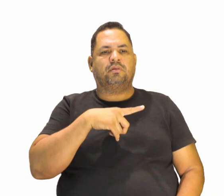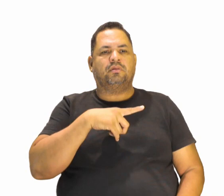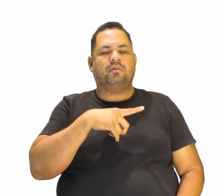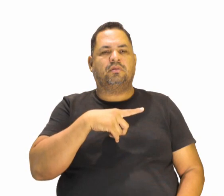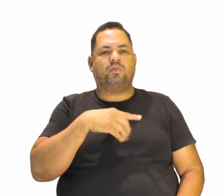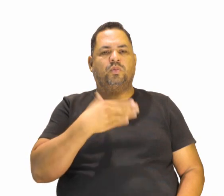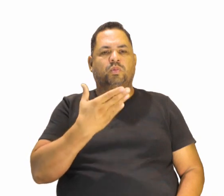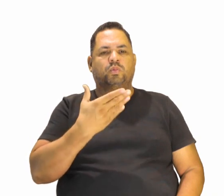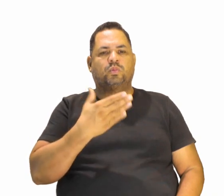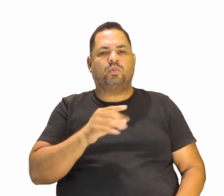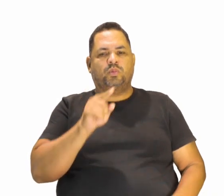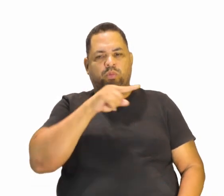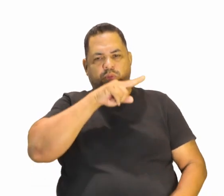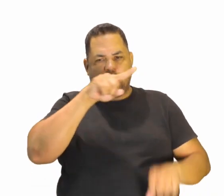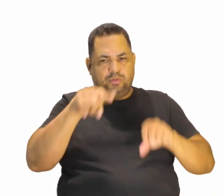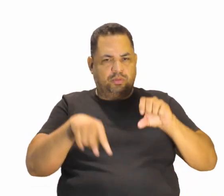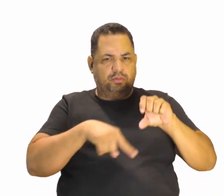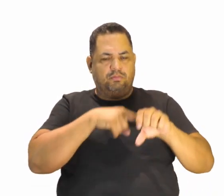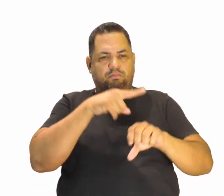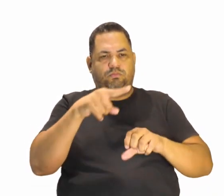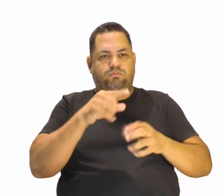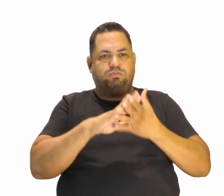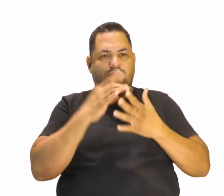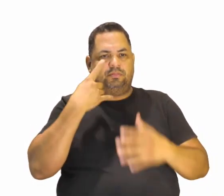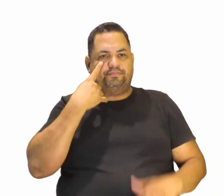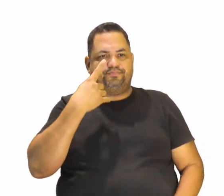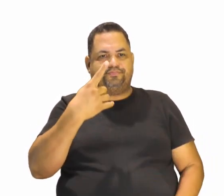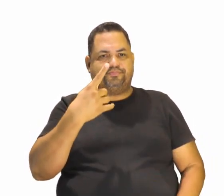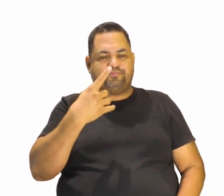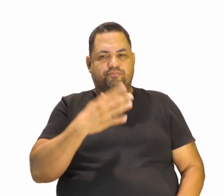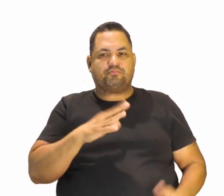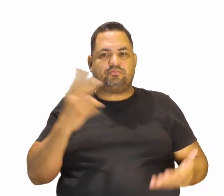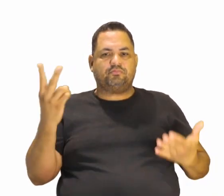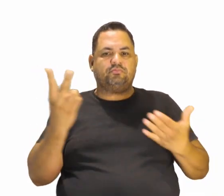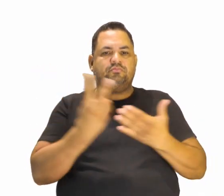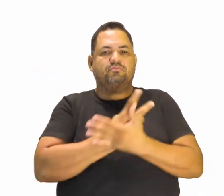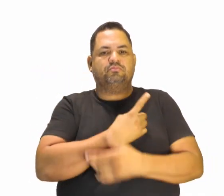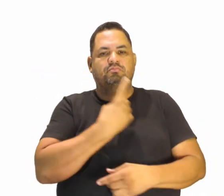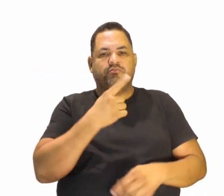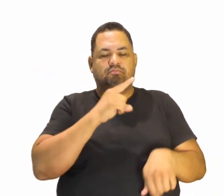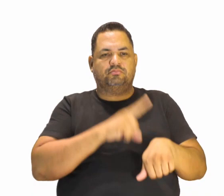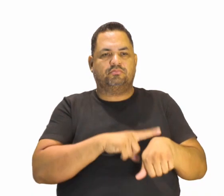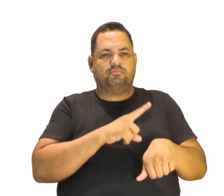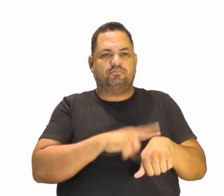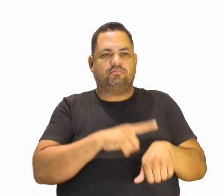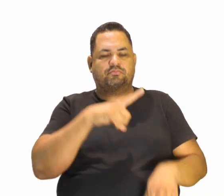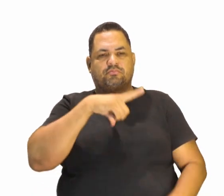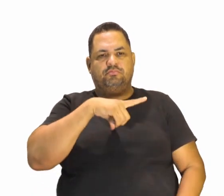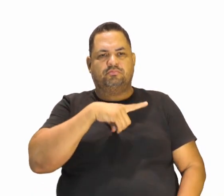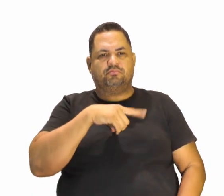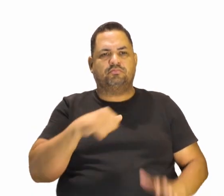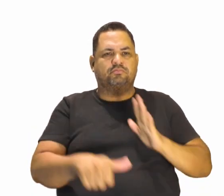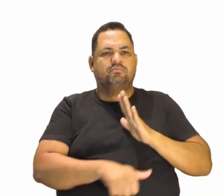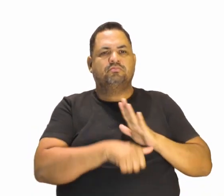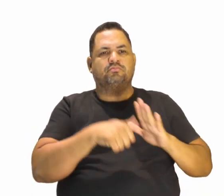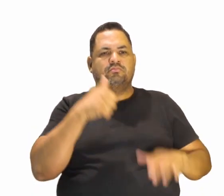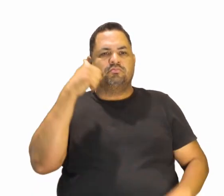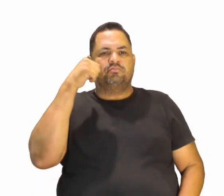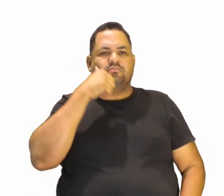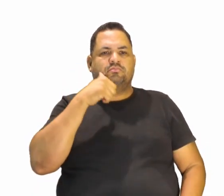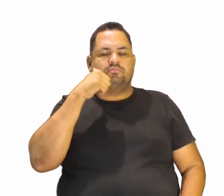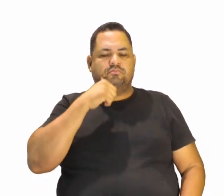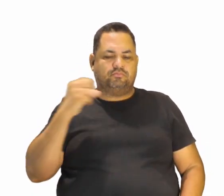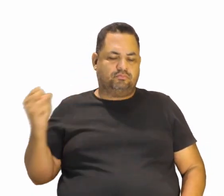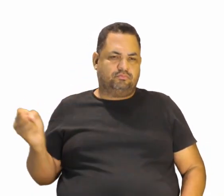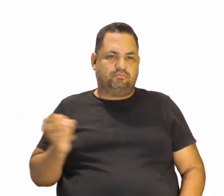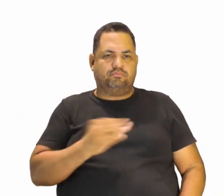um ciclo, e esse ciclo a gente observa aí dois momentos interessantes, né? Esse primeiro aqui das mulheres